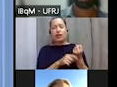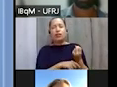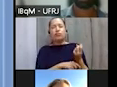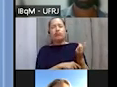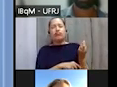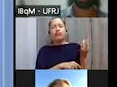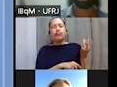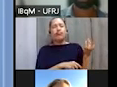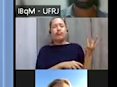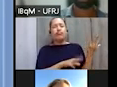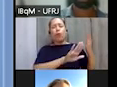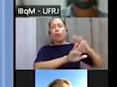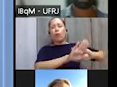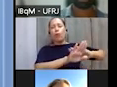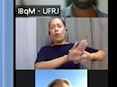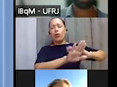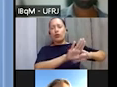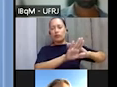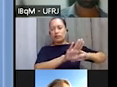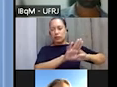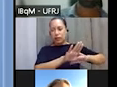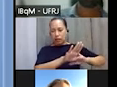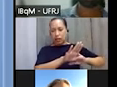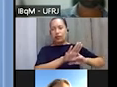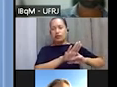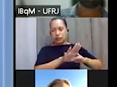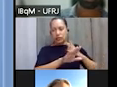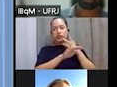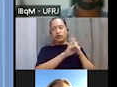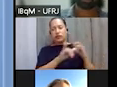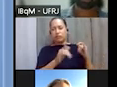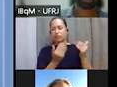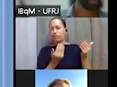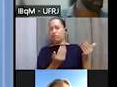trás dele, possibilitando que essa descoberta tenha sido feita.